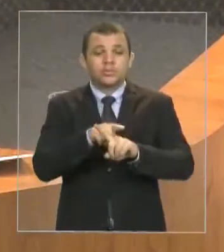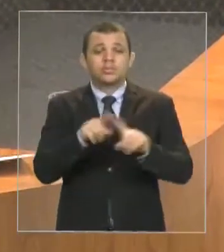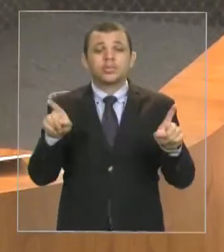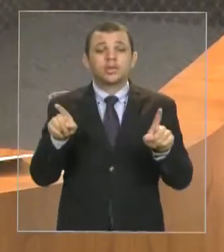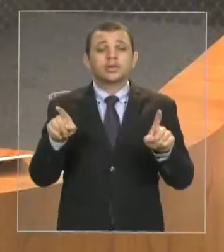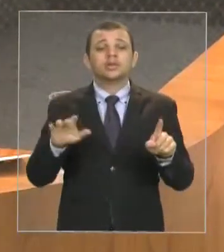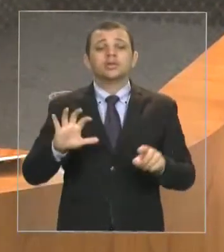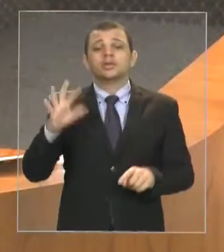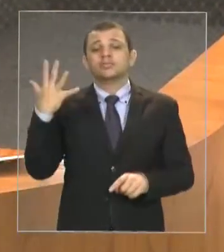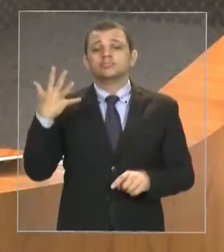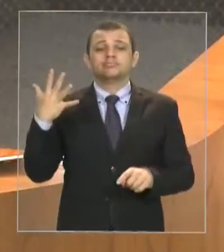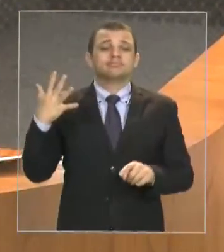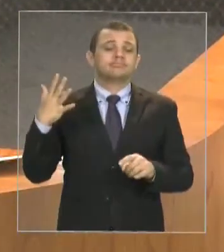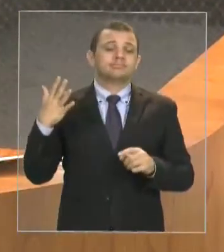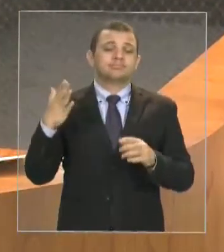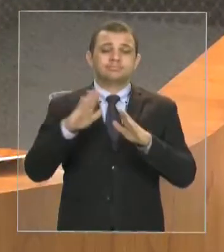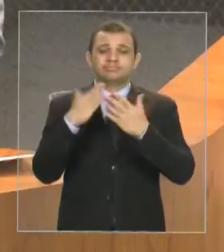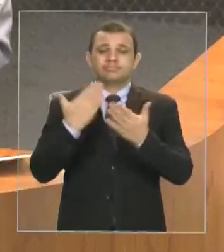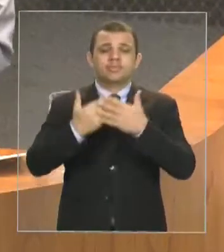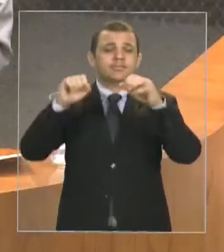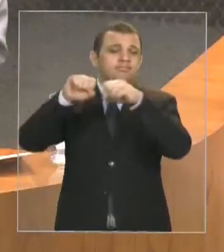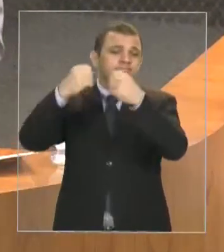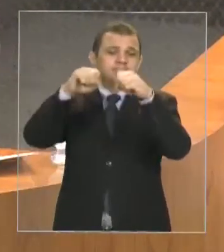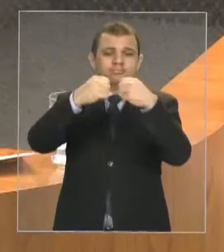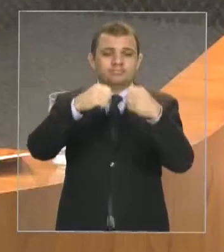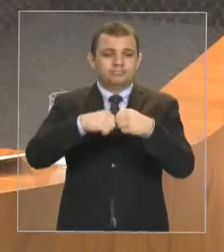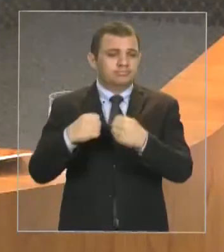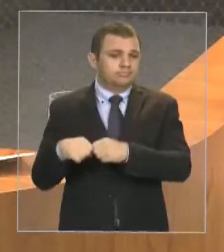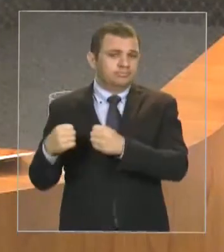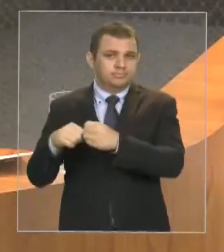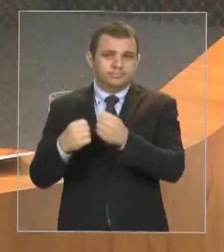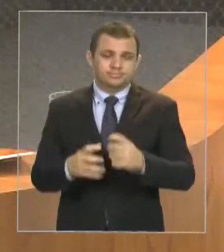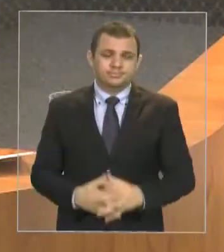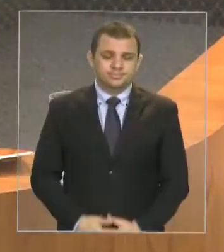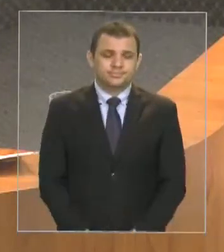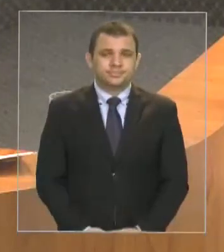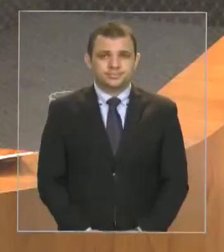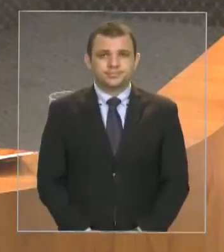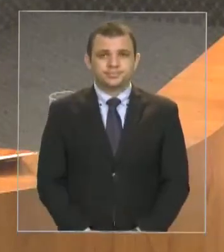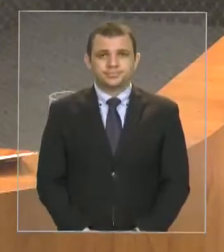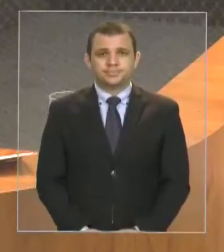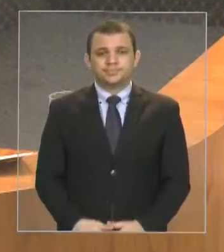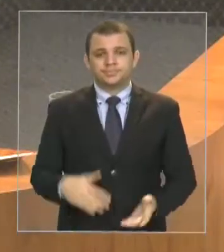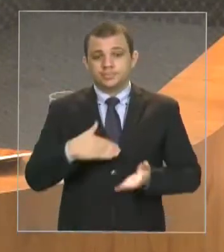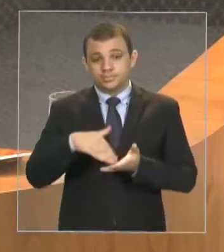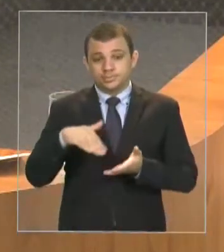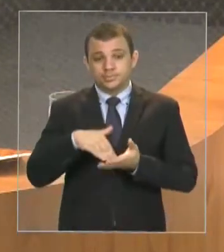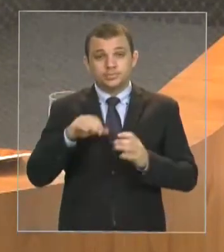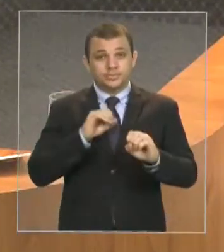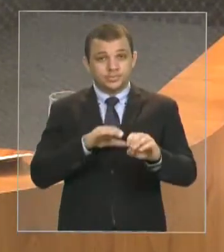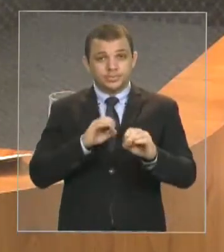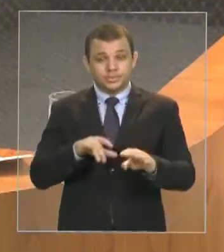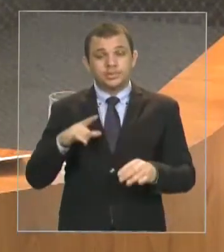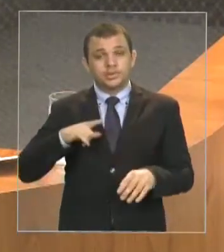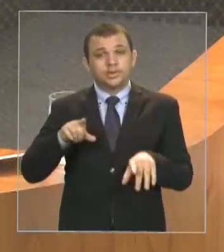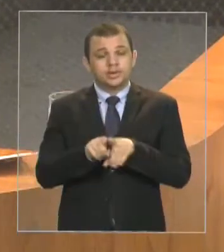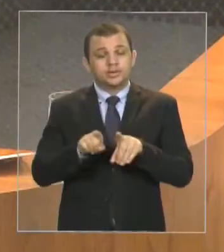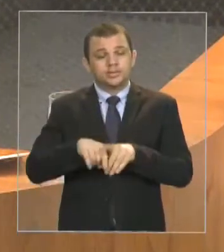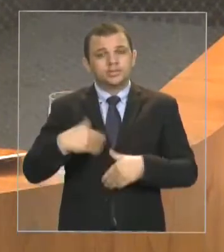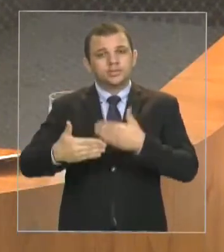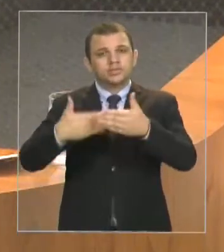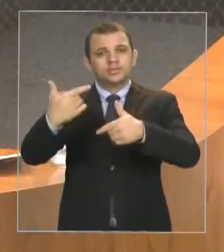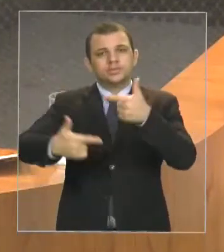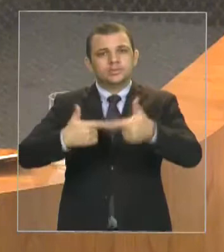vandaliza e estraga o patrimônio público. A Secretaria de Educação tem desenvolvido até um trabalho